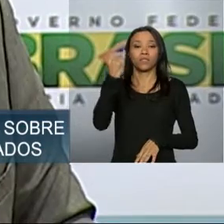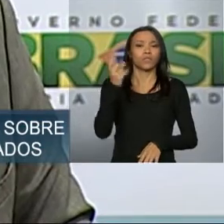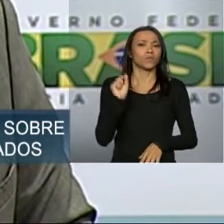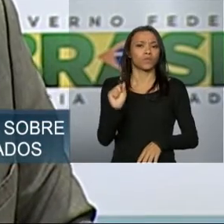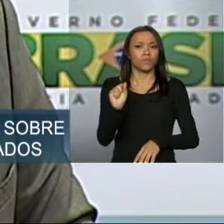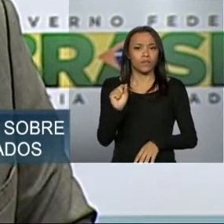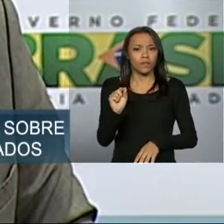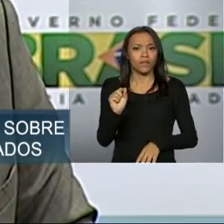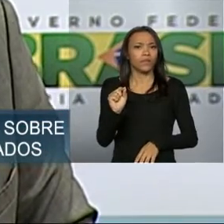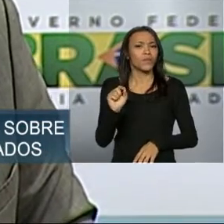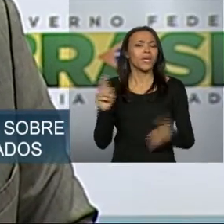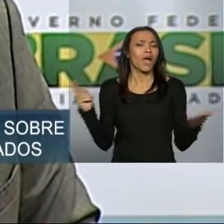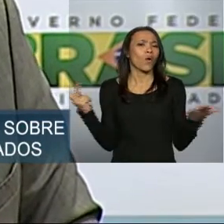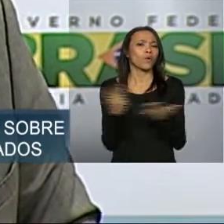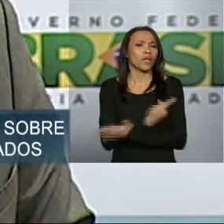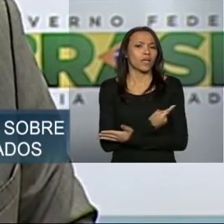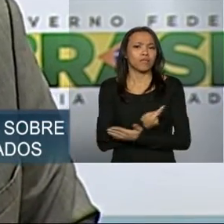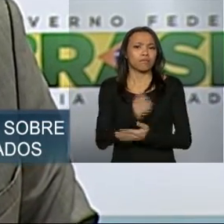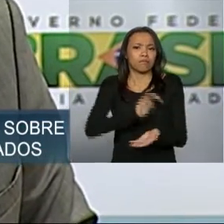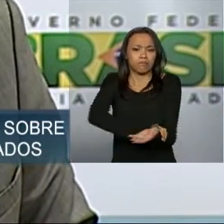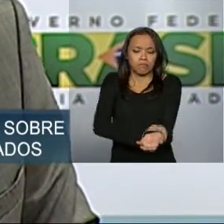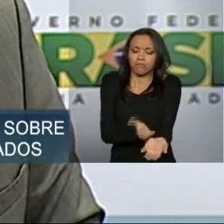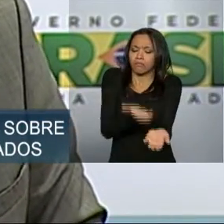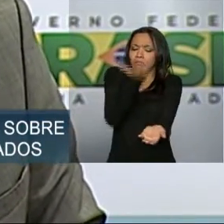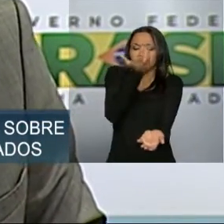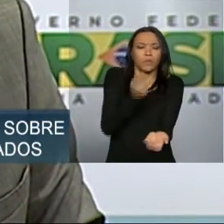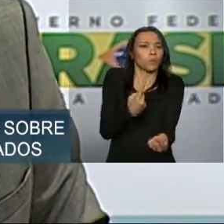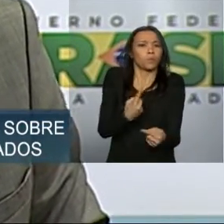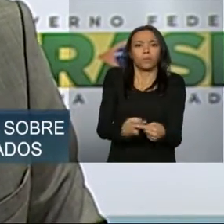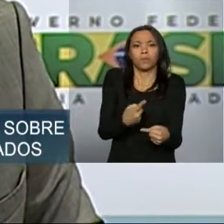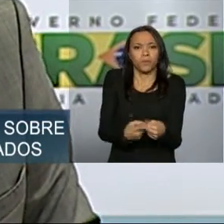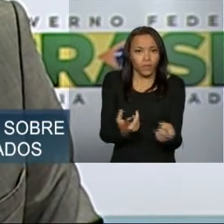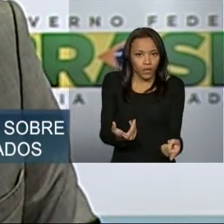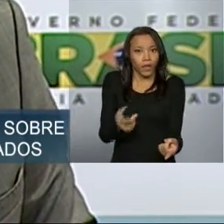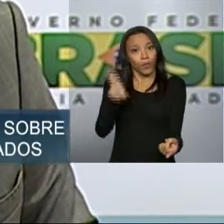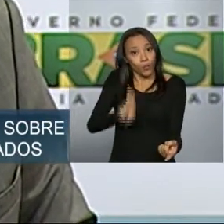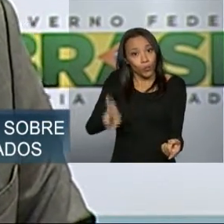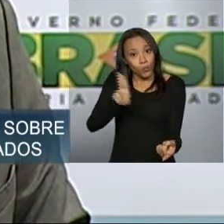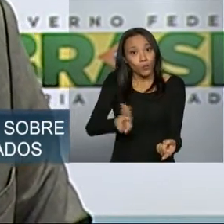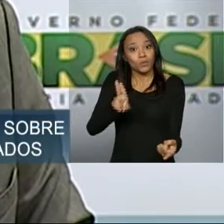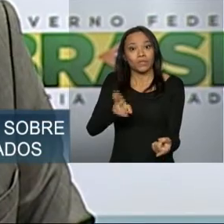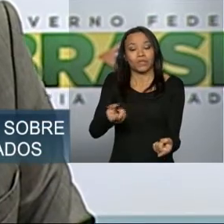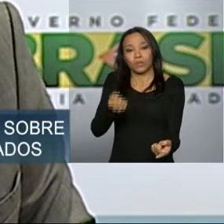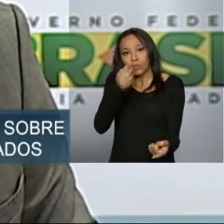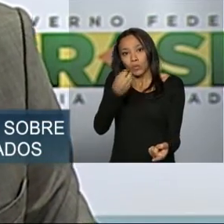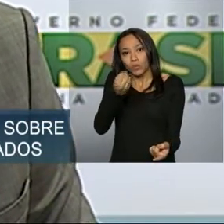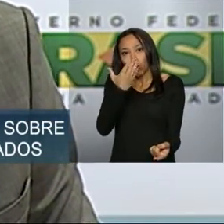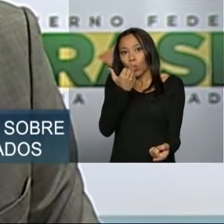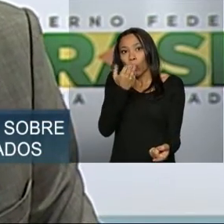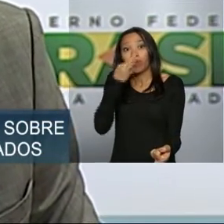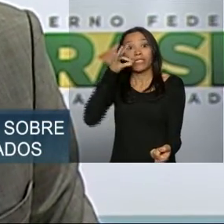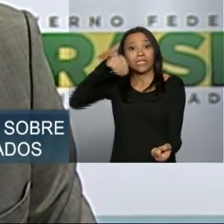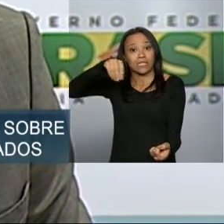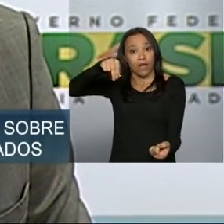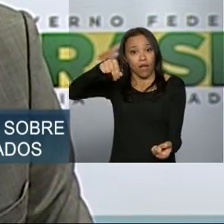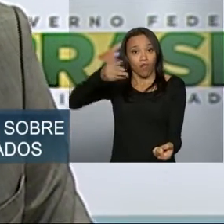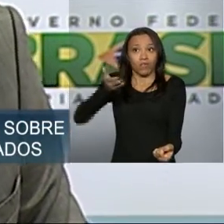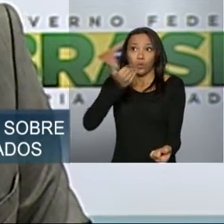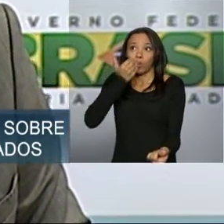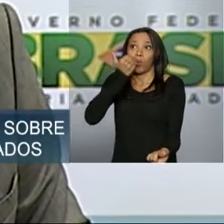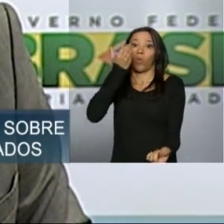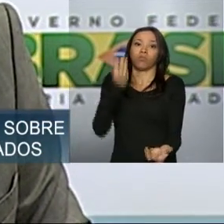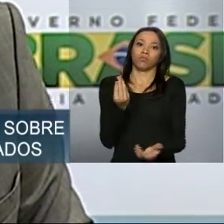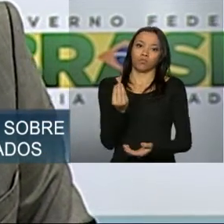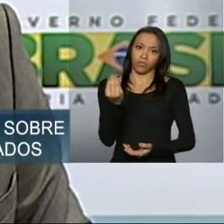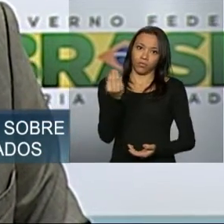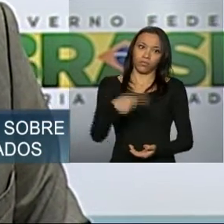que levam à hipertensão ou que complicam a hipertensão. E o uso abusivo do sal, né, nos teores que hoje são